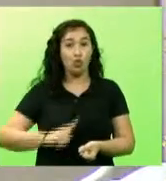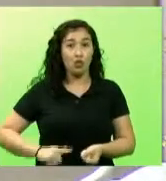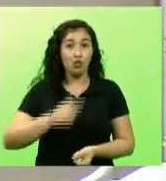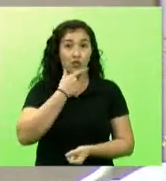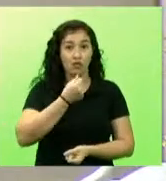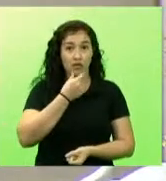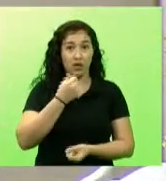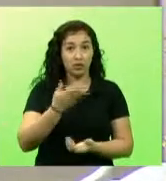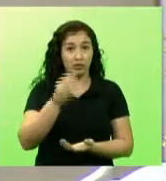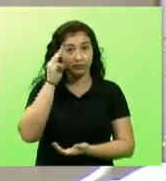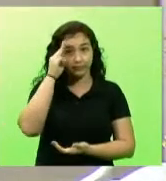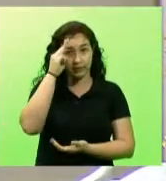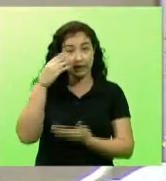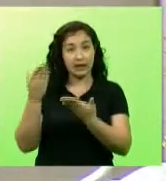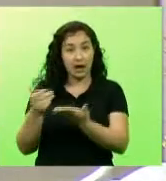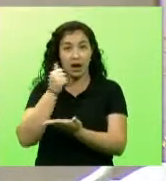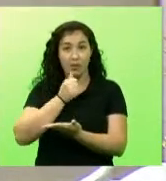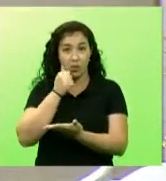registrado.